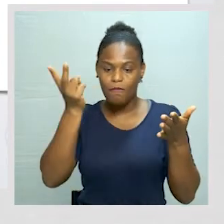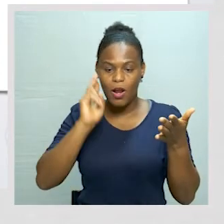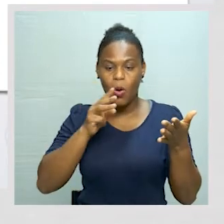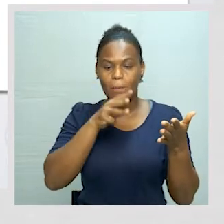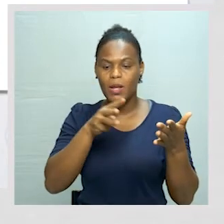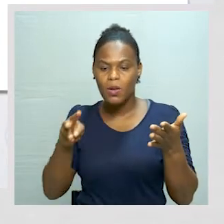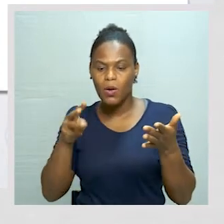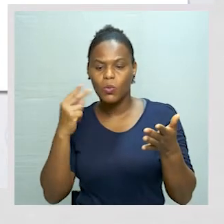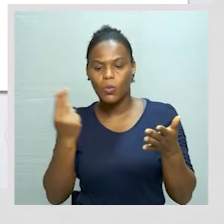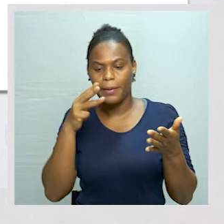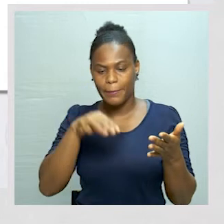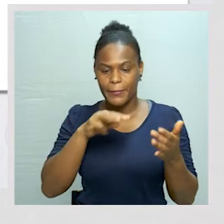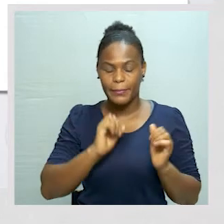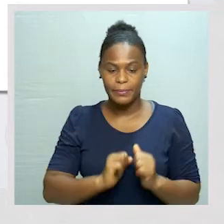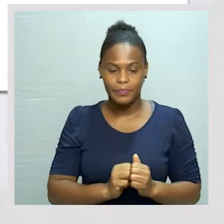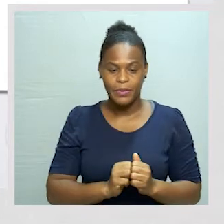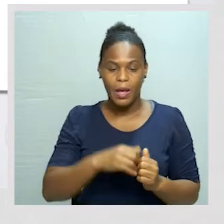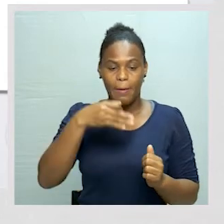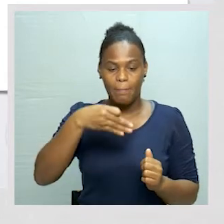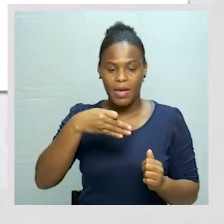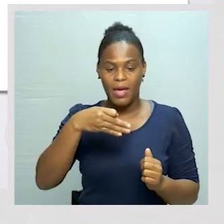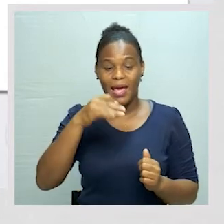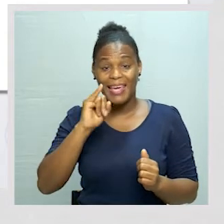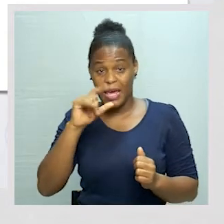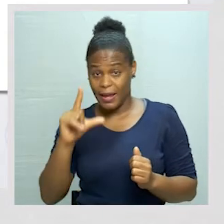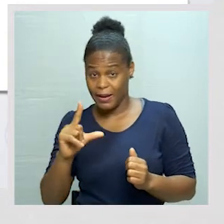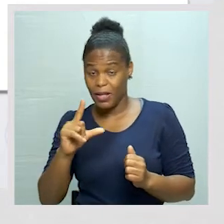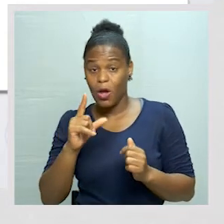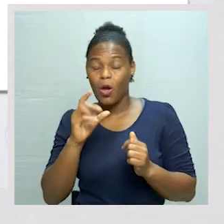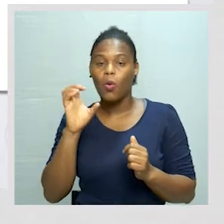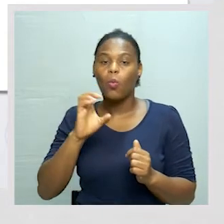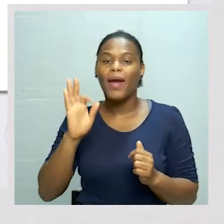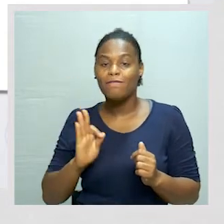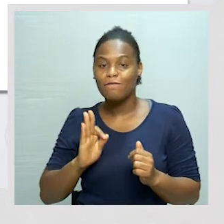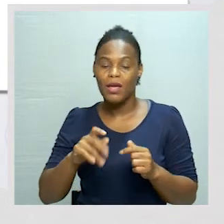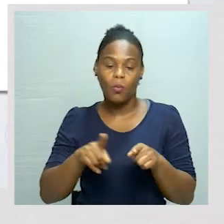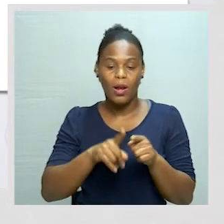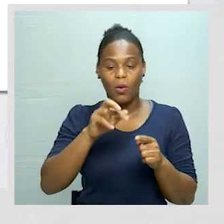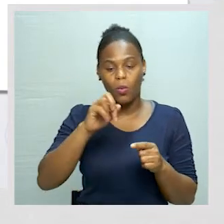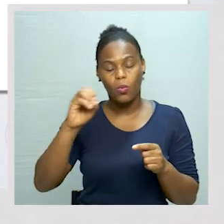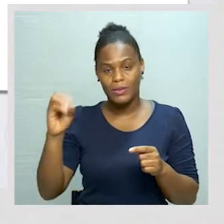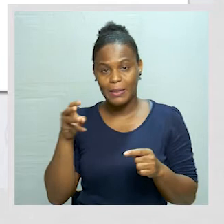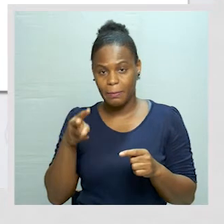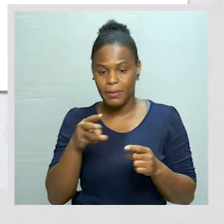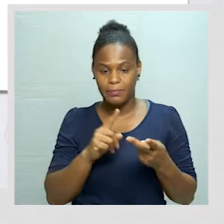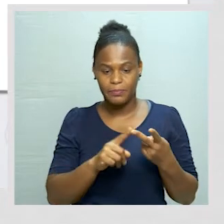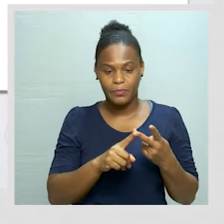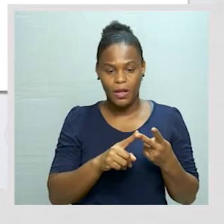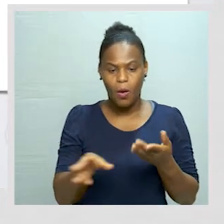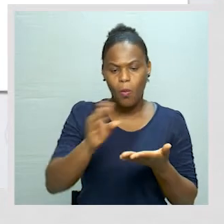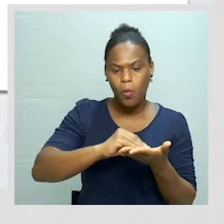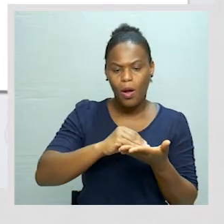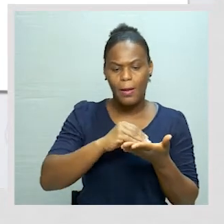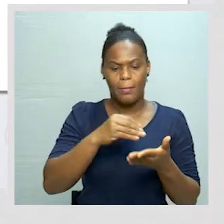em milhões de unidades monetárias. O produto interno líquido a custo de fatores é 800 mil. O